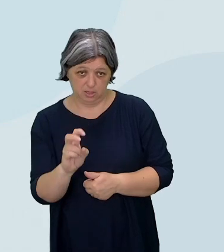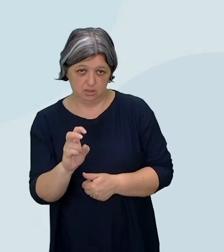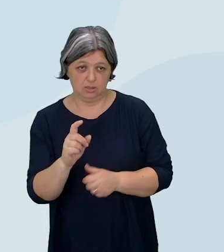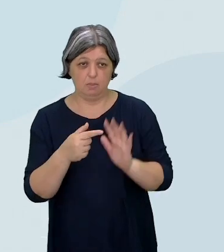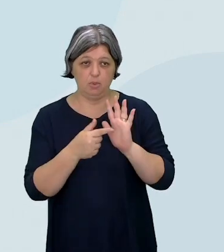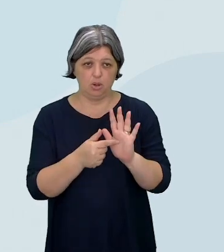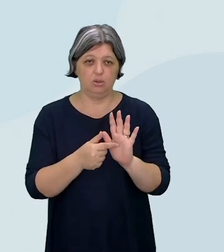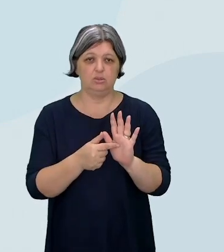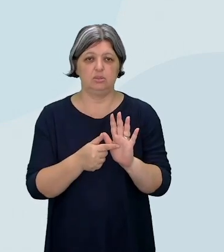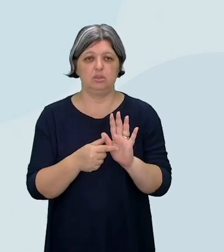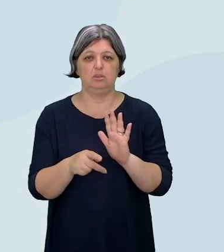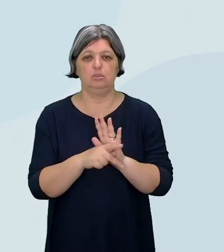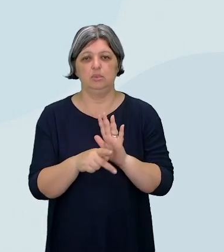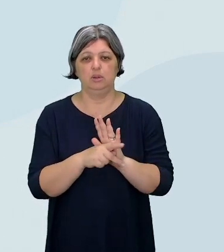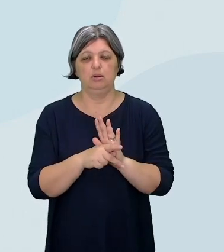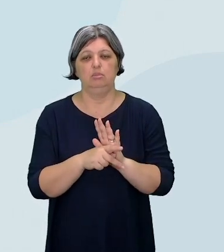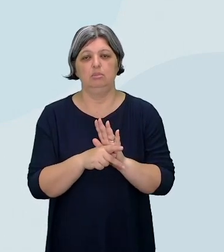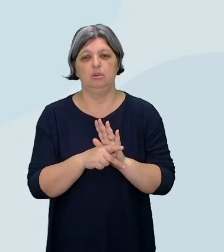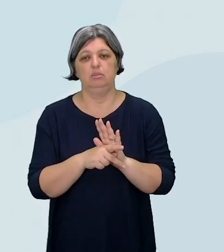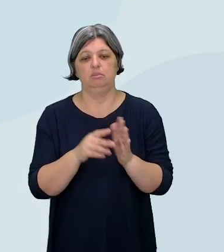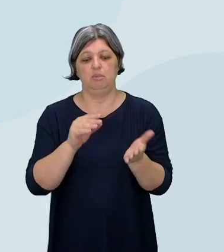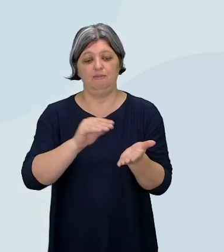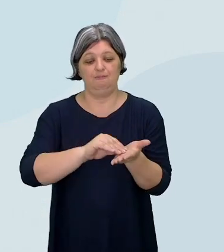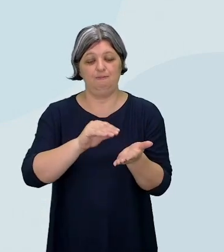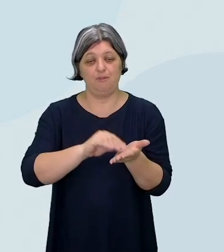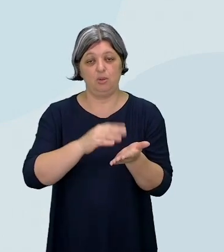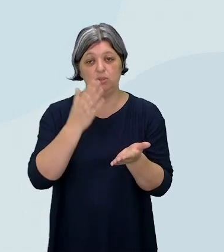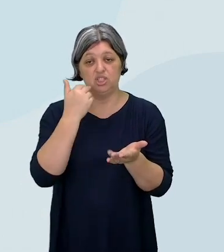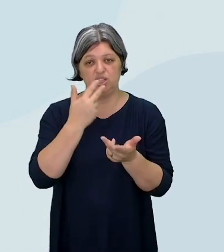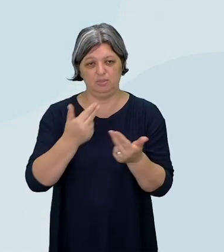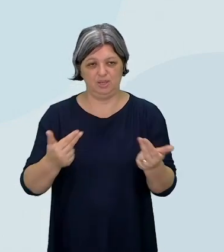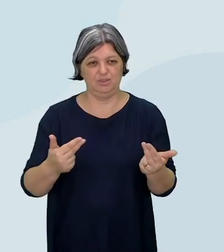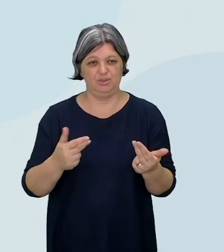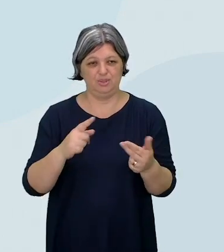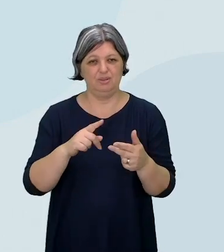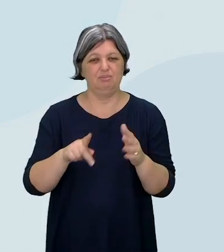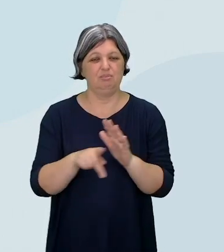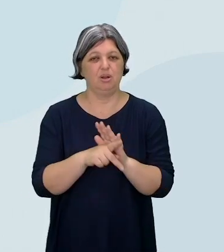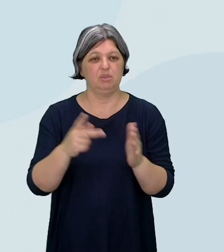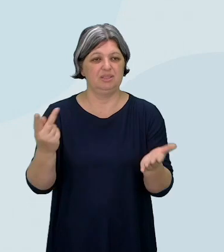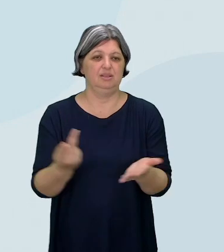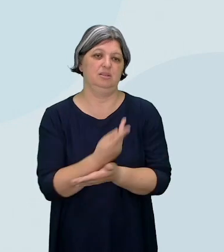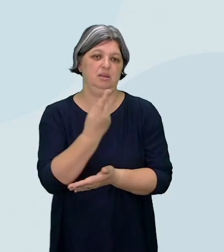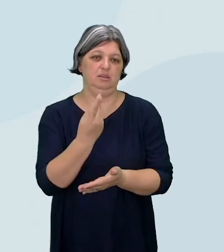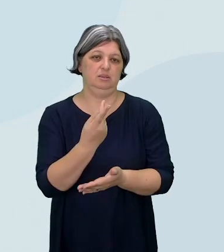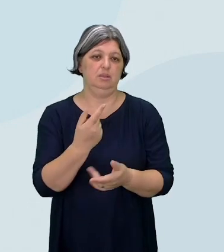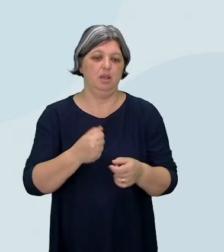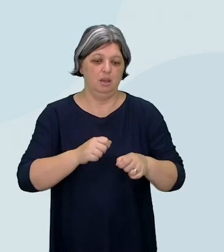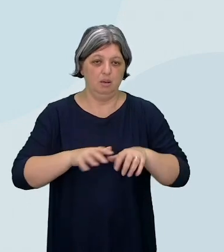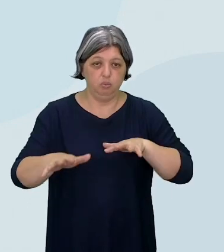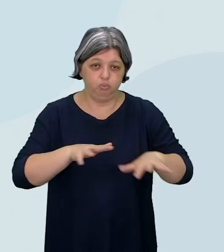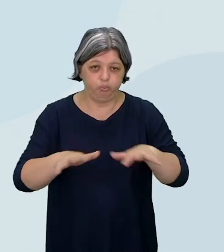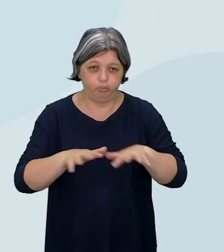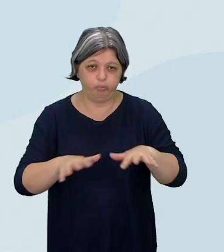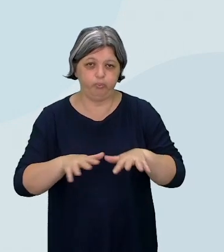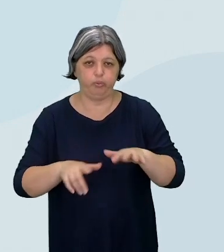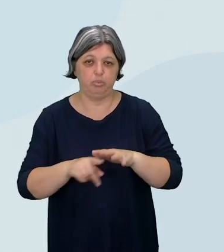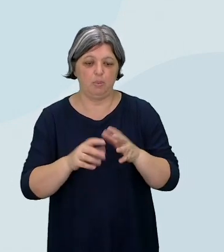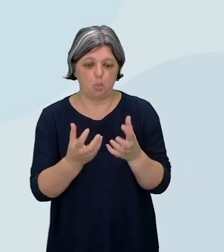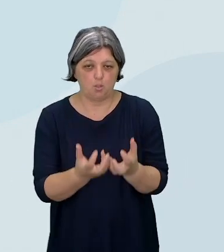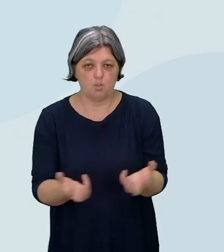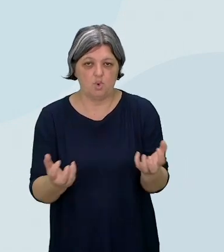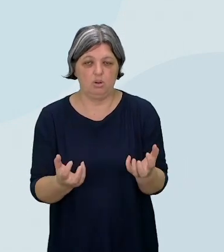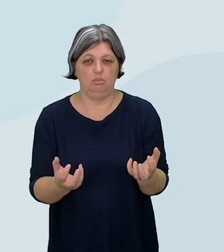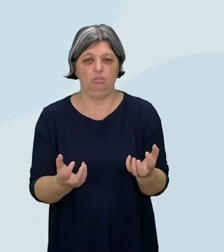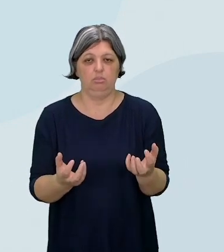entre falta de alimentos e desastres. Quando eventos como terremotos, secas atingem um país numa situação